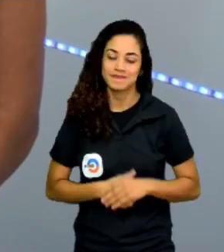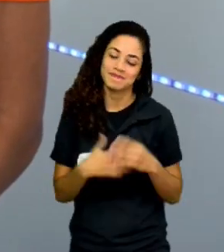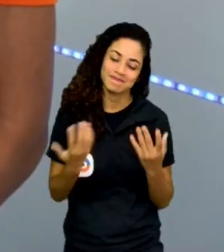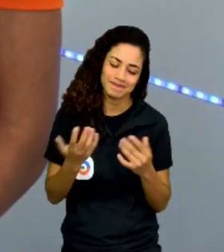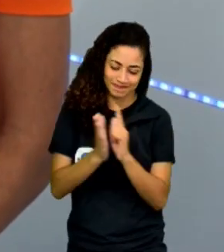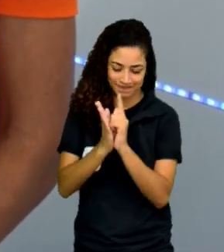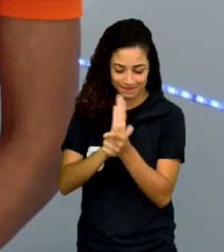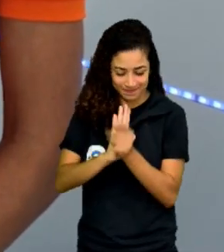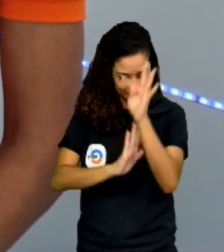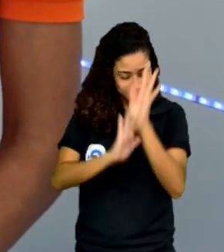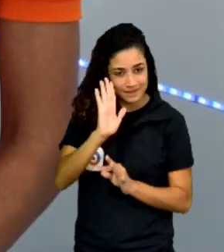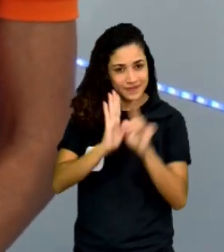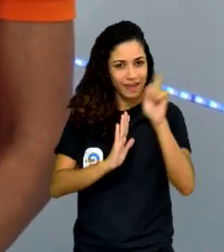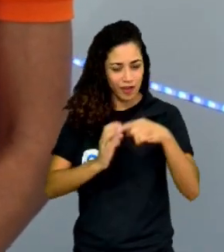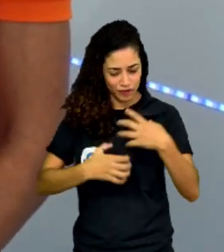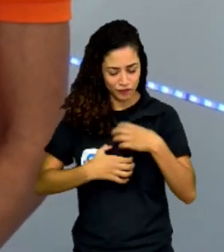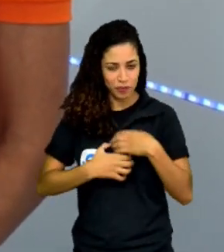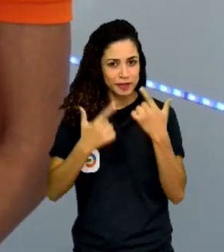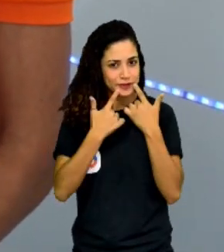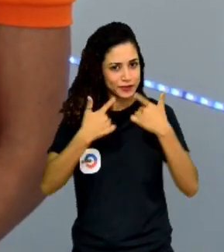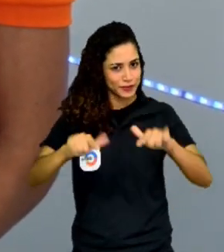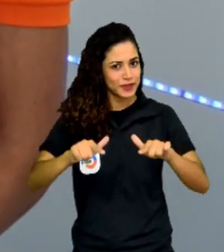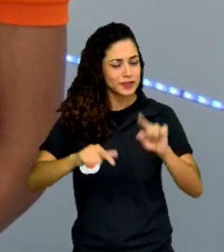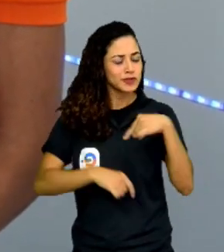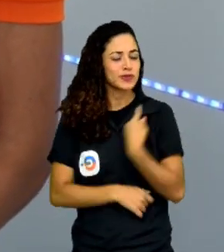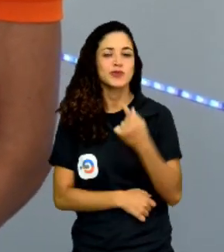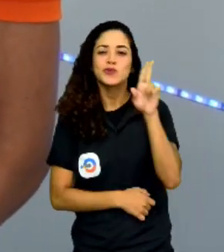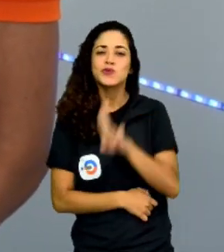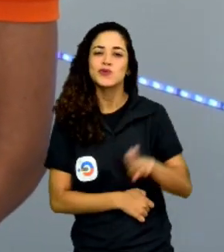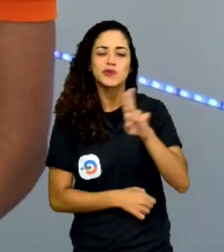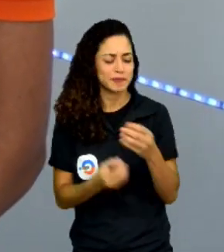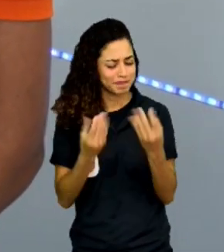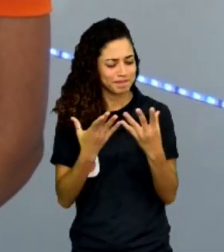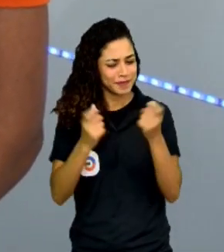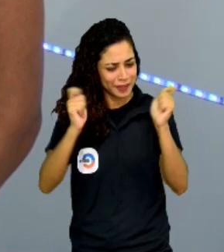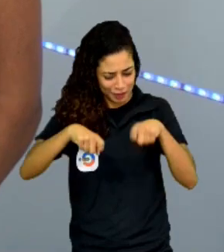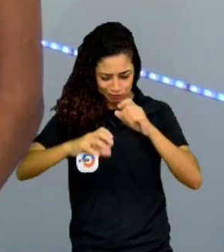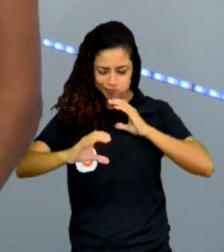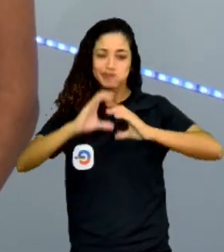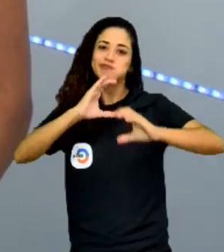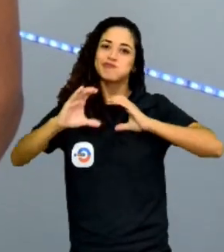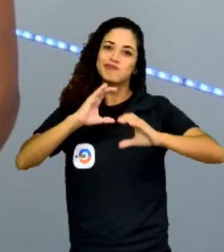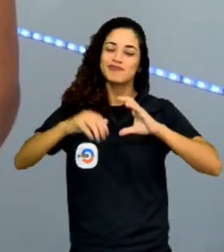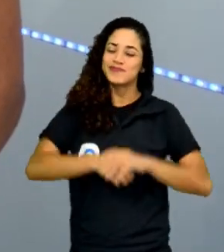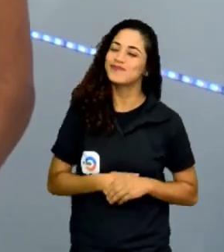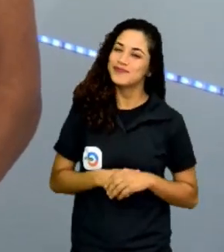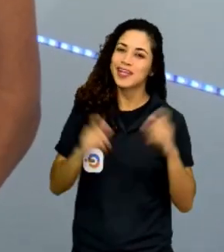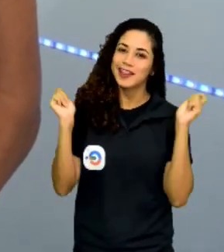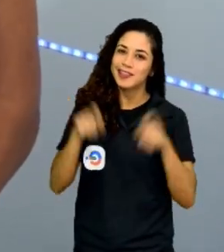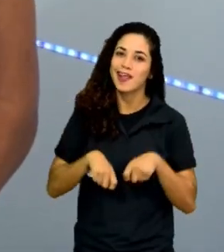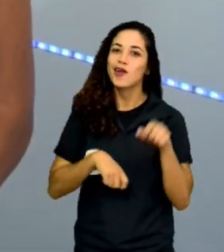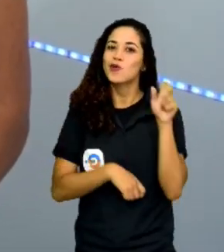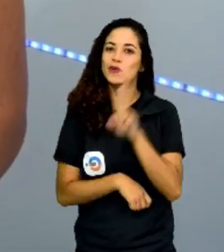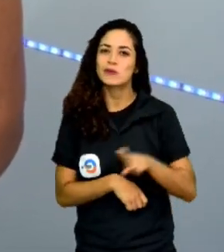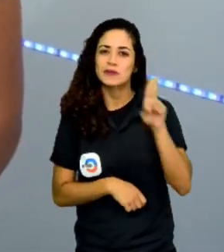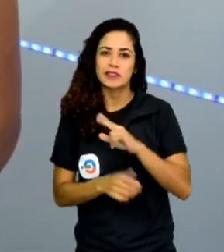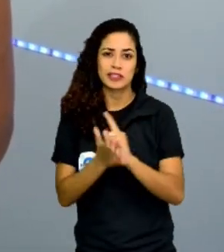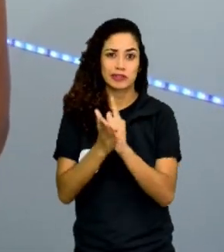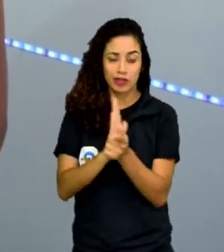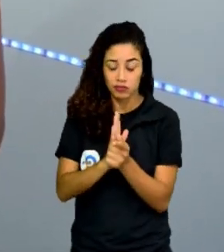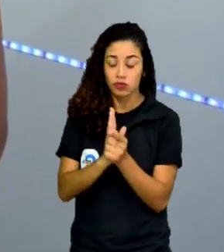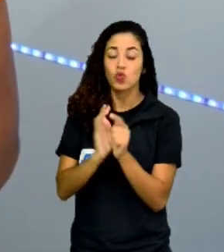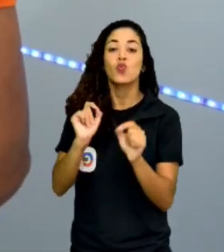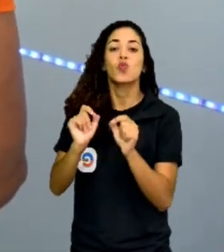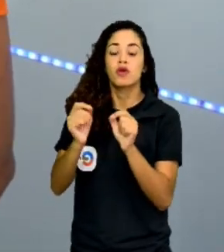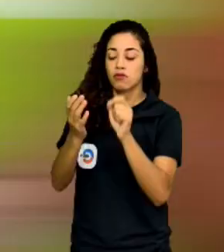Gênero textual é a forma de linguagem que usamos para nos comunicar. Podemos usar textos escritos